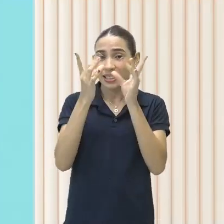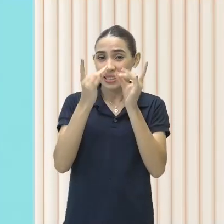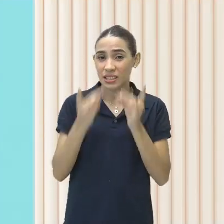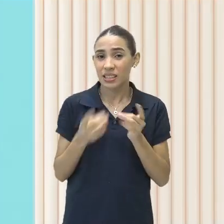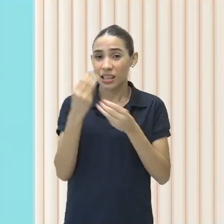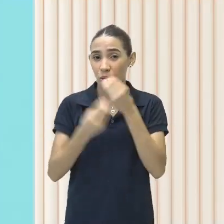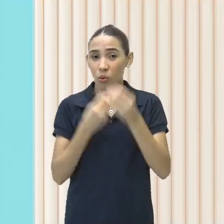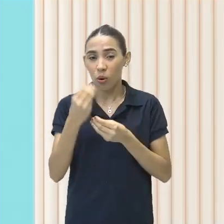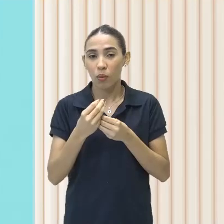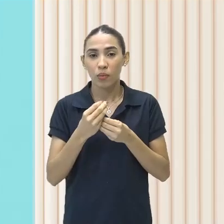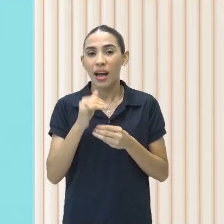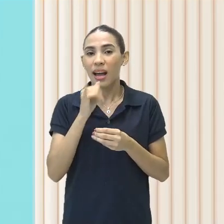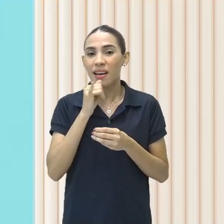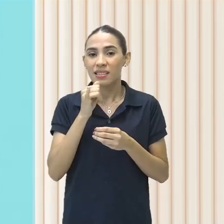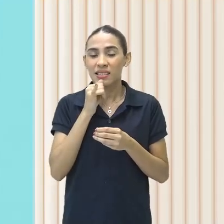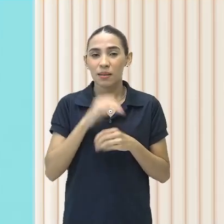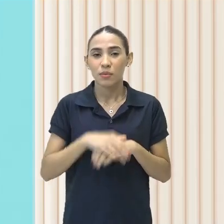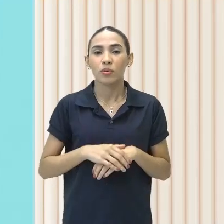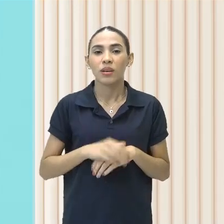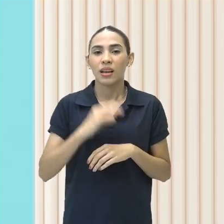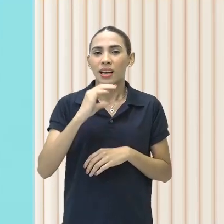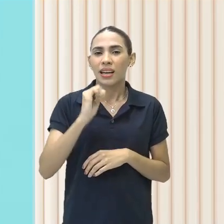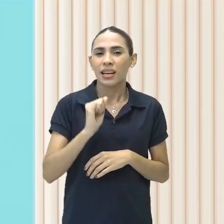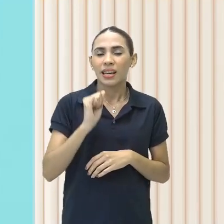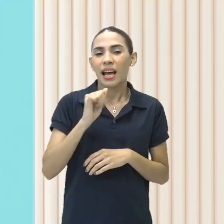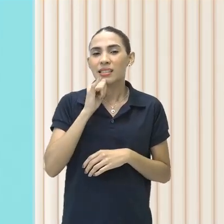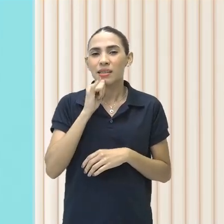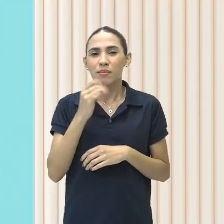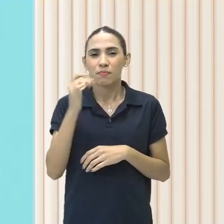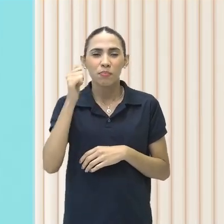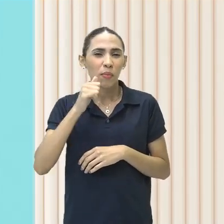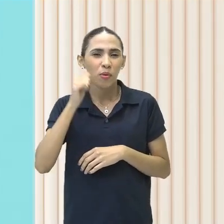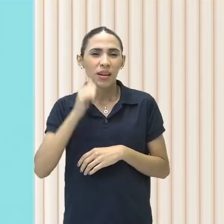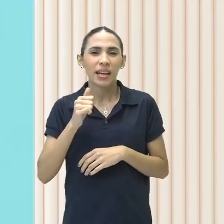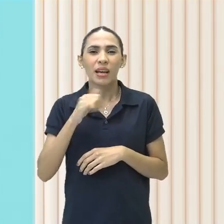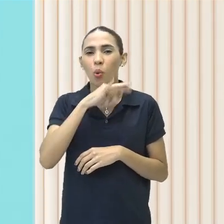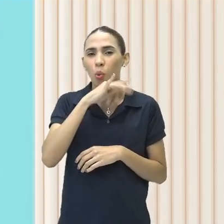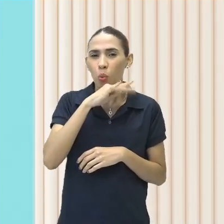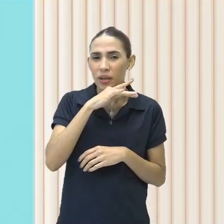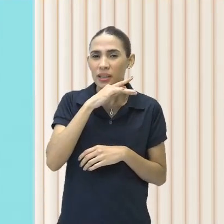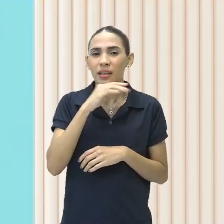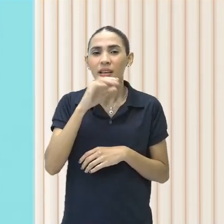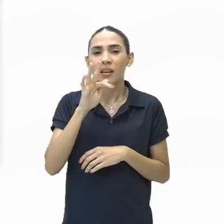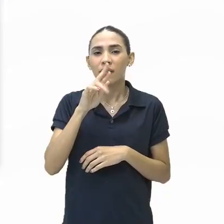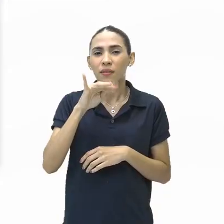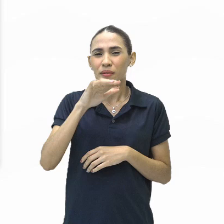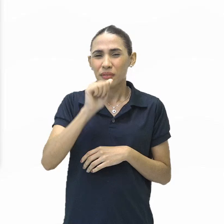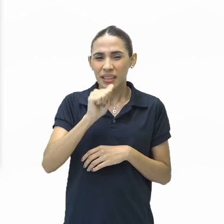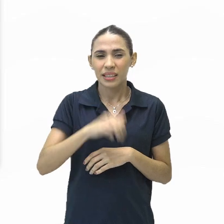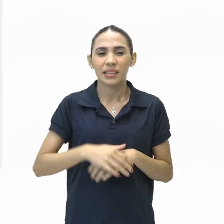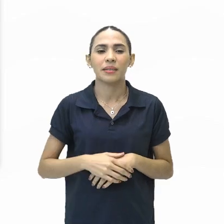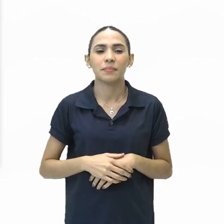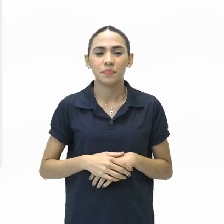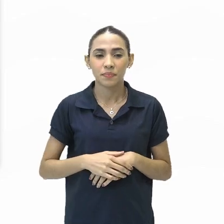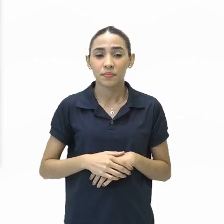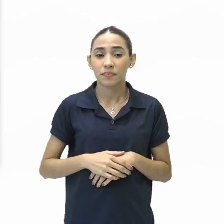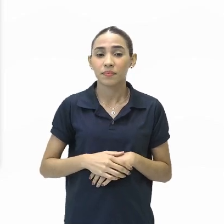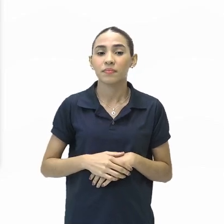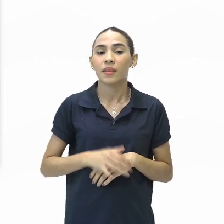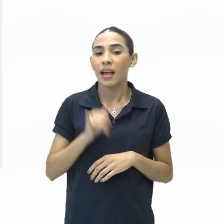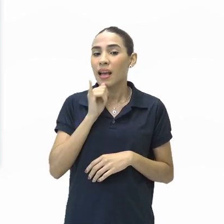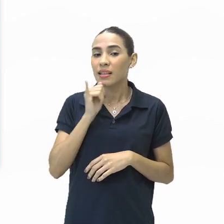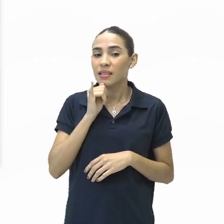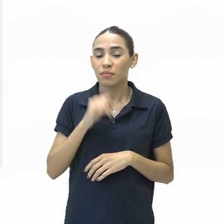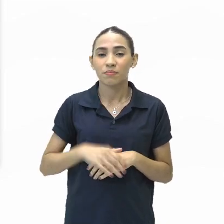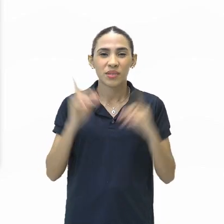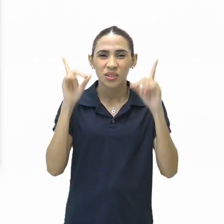como calculista, né? Fria. Vamos lá voltar a ver quais eram os adjetivos que foi empregado para ela. Ó, calculista,